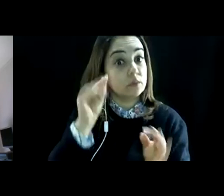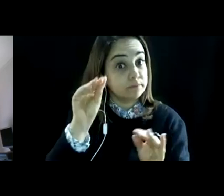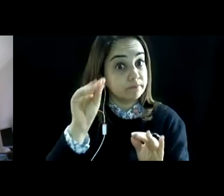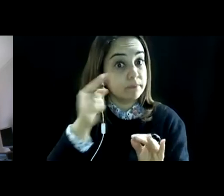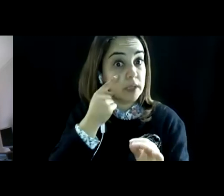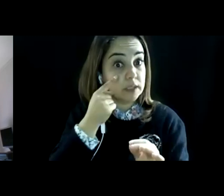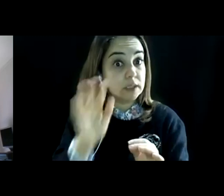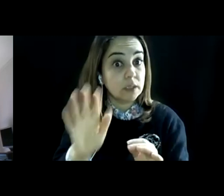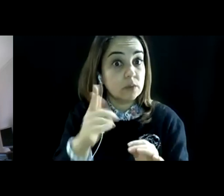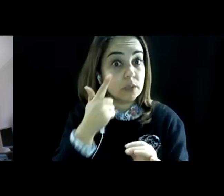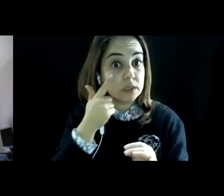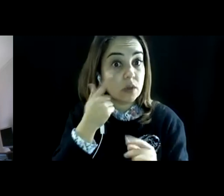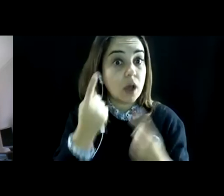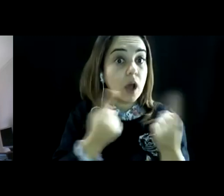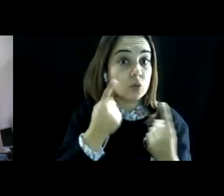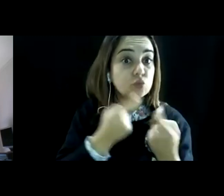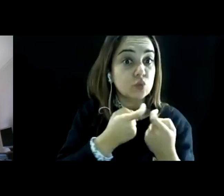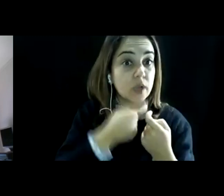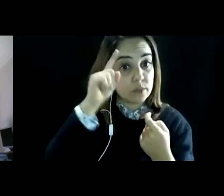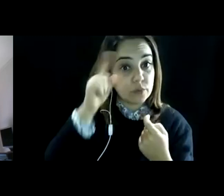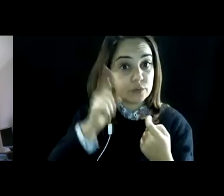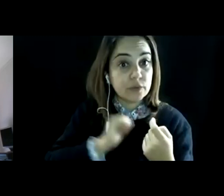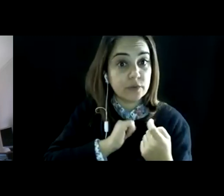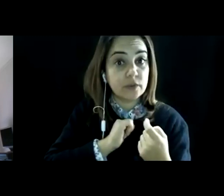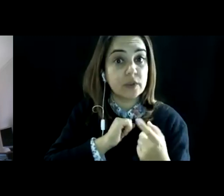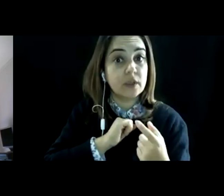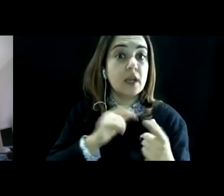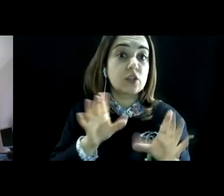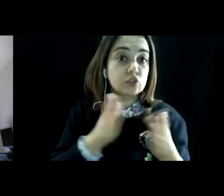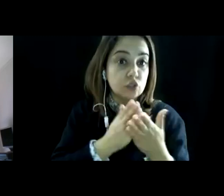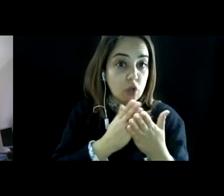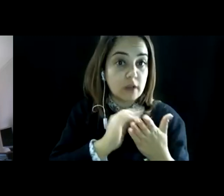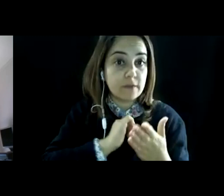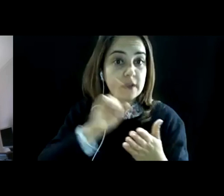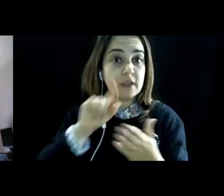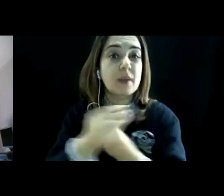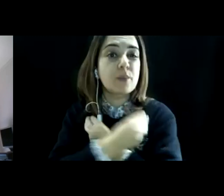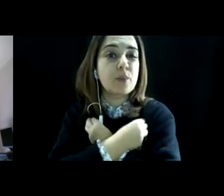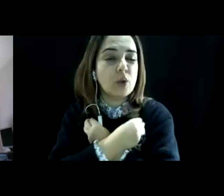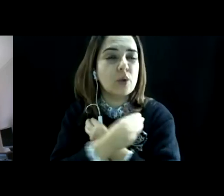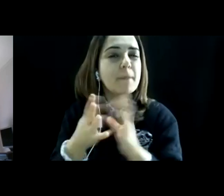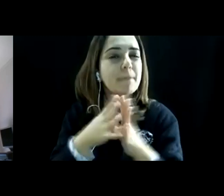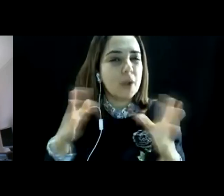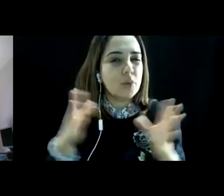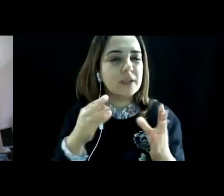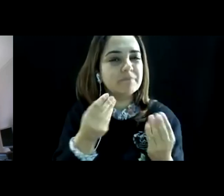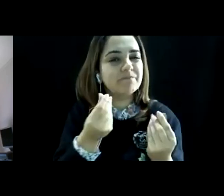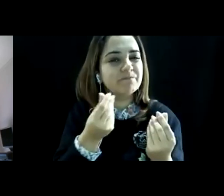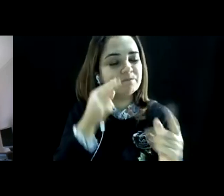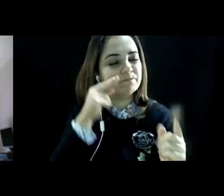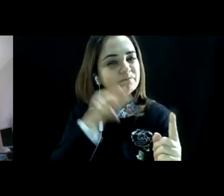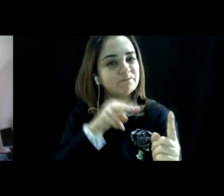colegas, tanto no meu agrupamento, como penso que mesmo dentro do Bloco e no geral, nunca viram com muito bons olhos o ensino profissional nas escolas